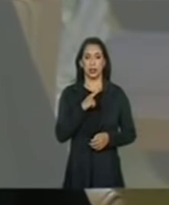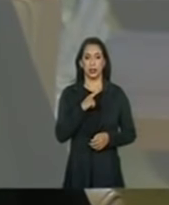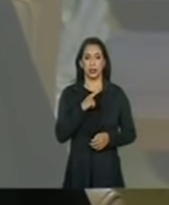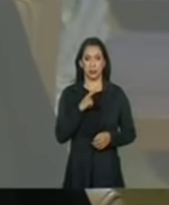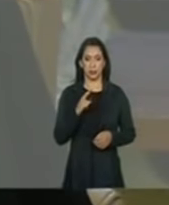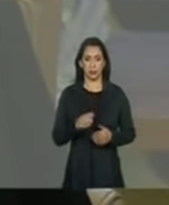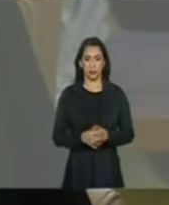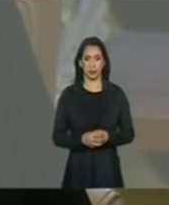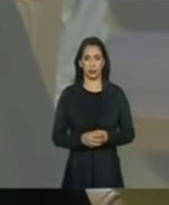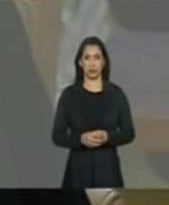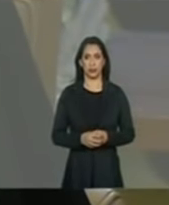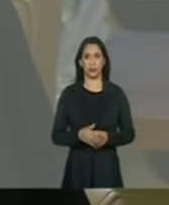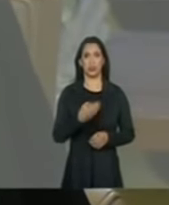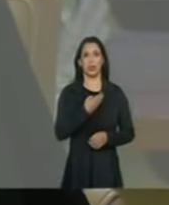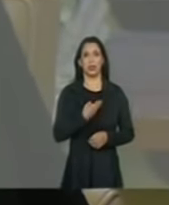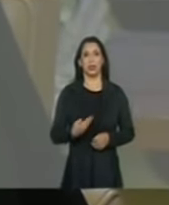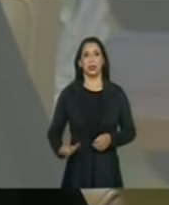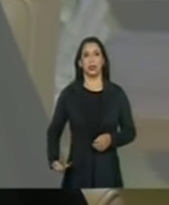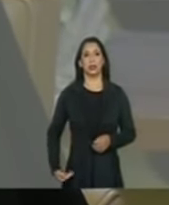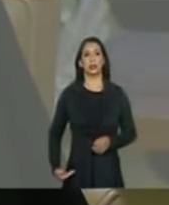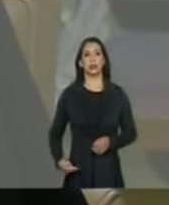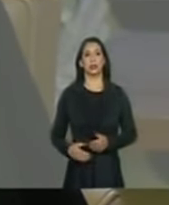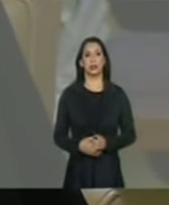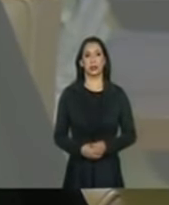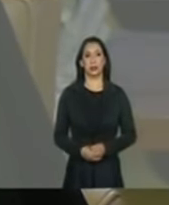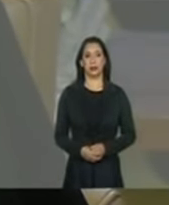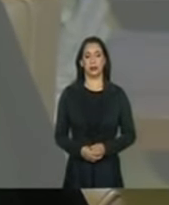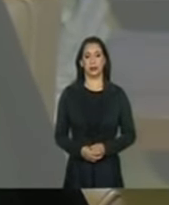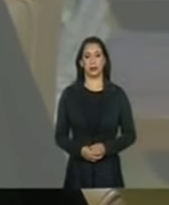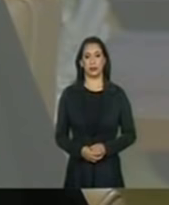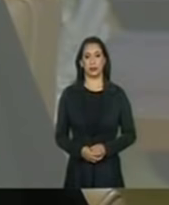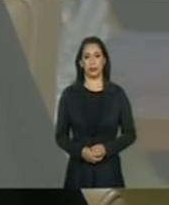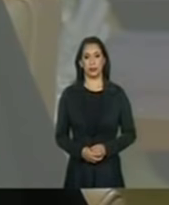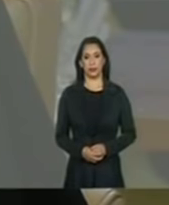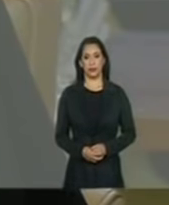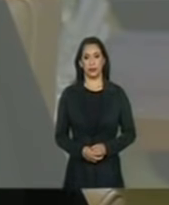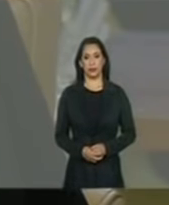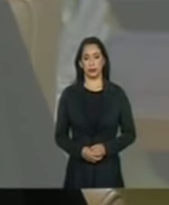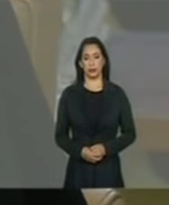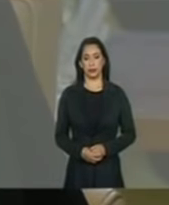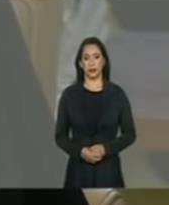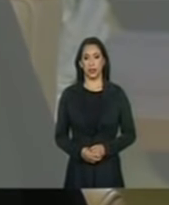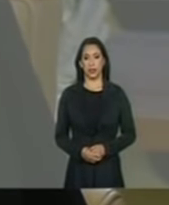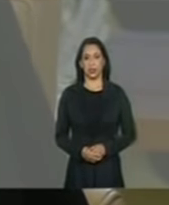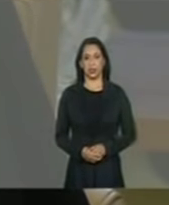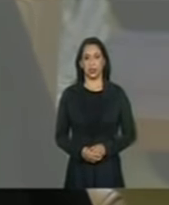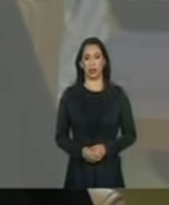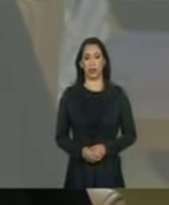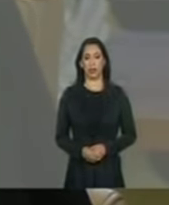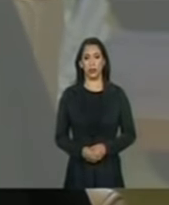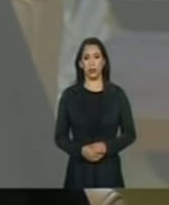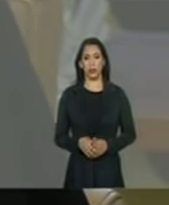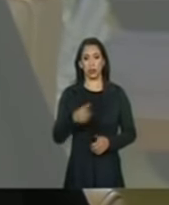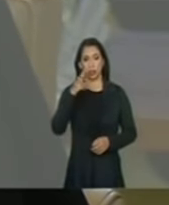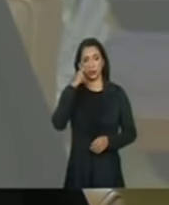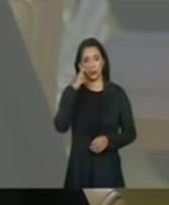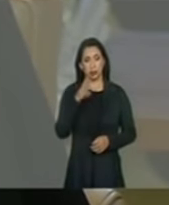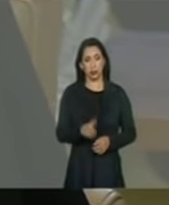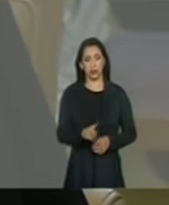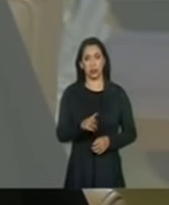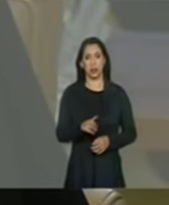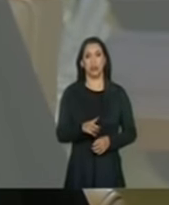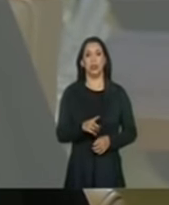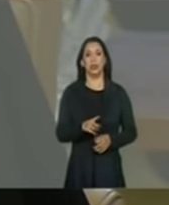estatal aquela estranha e profana aliança entre determinados setores do poder público de um